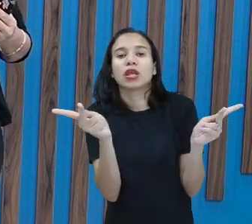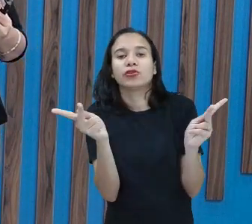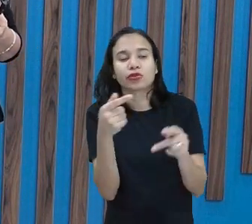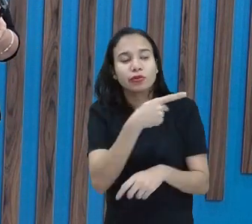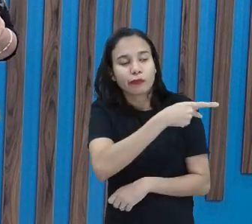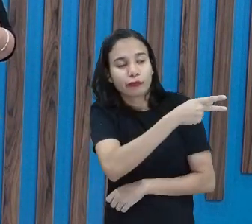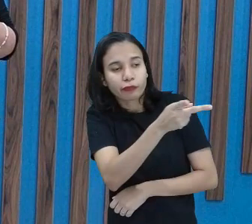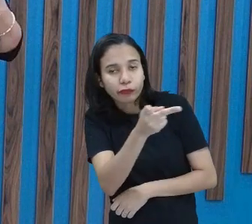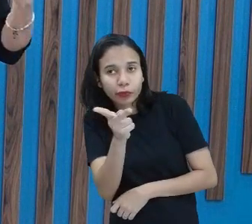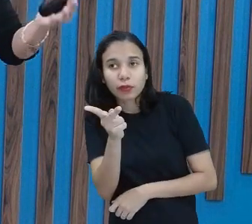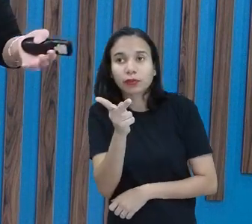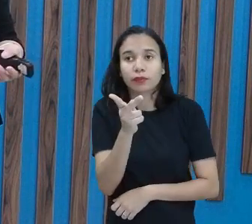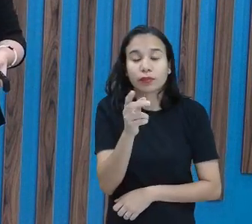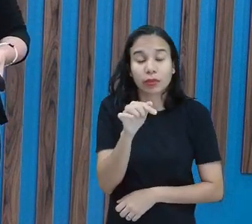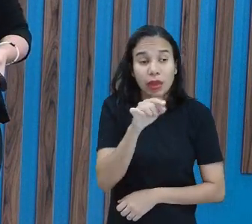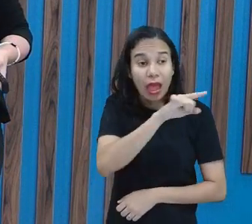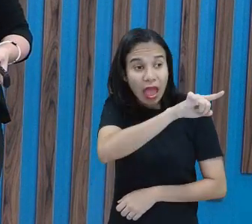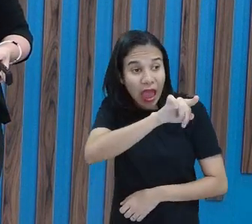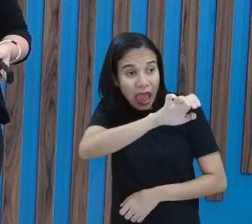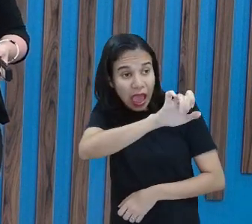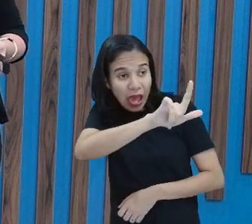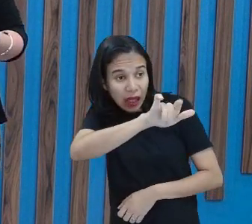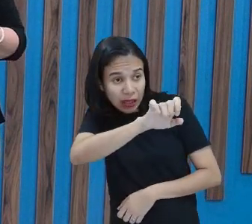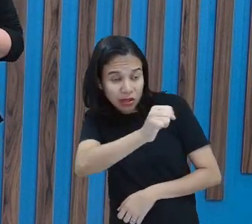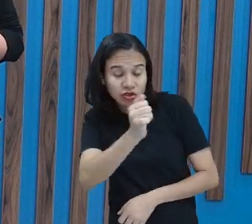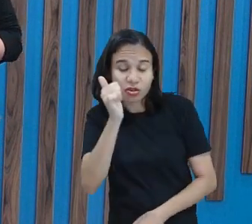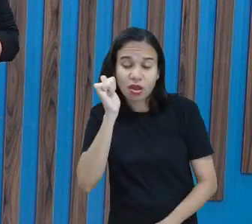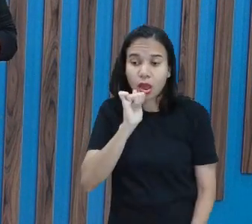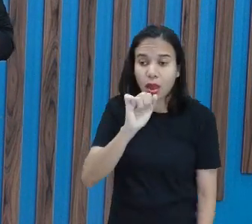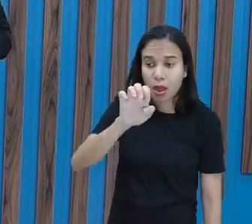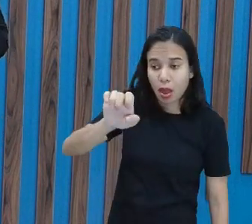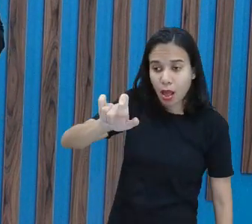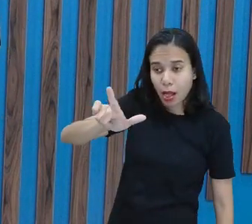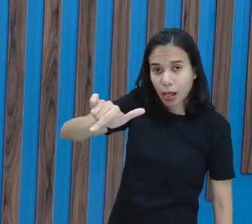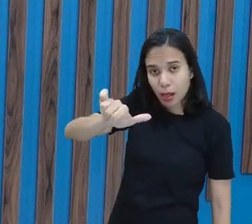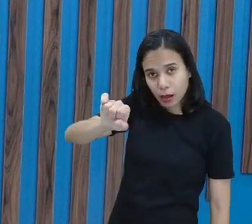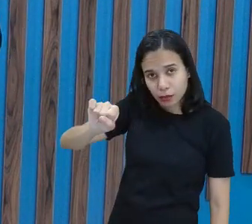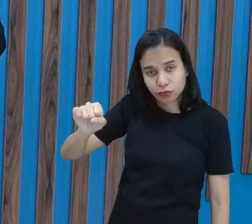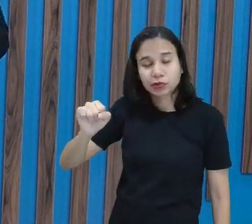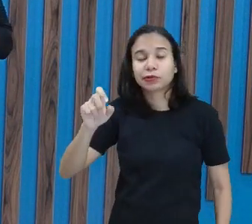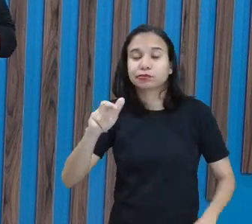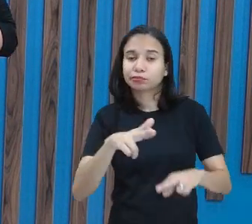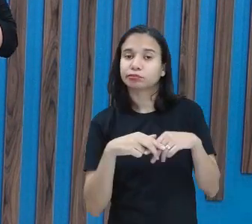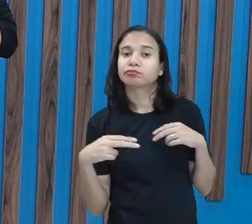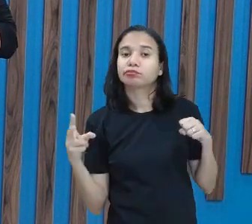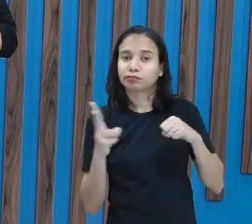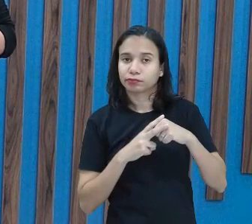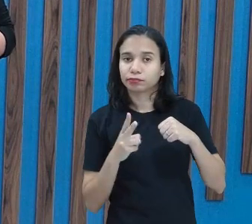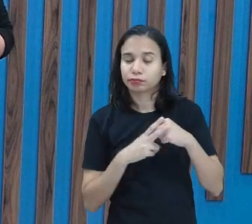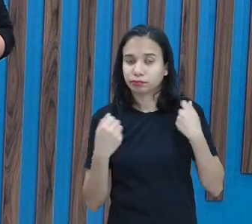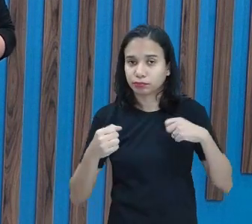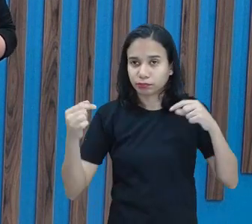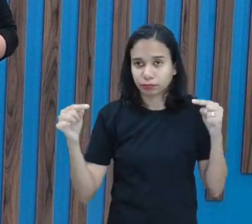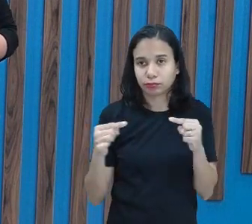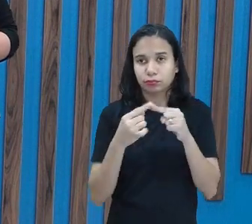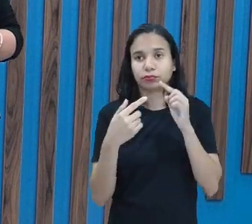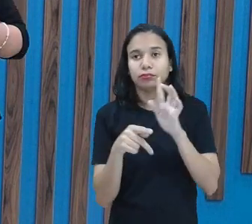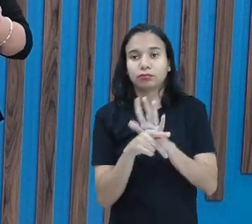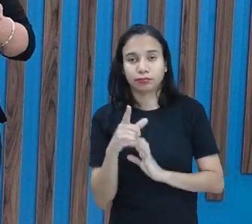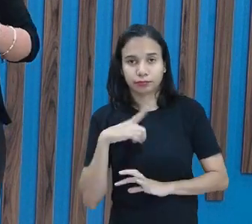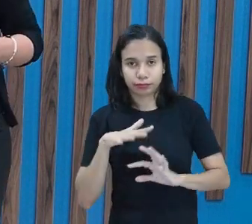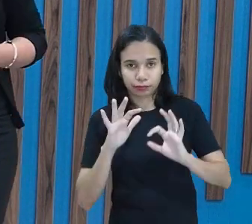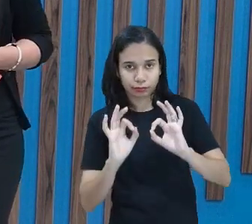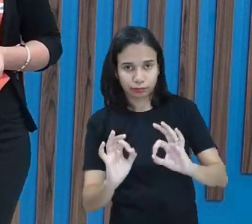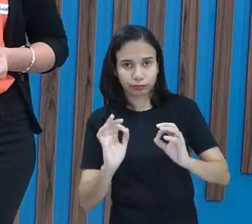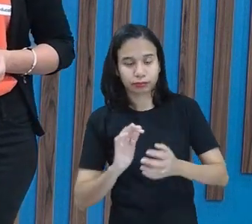Vós, vocês, eles ou elas, certo? Então o verbo também precisa concordar com isso,